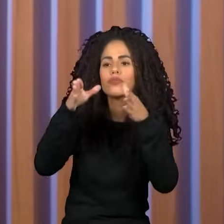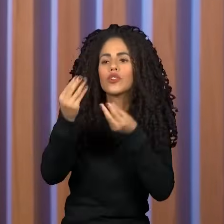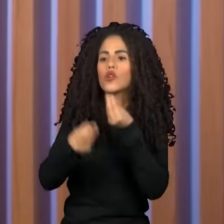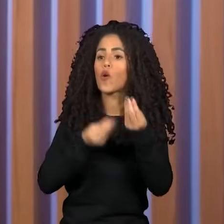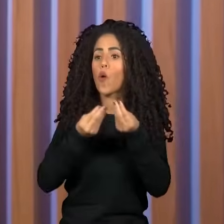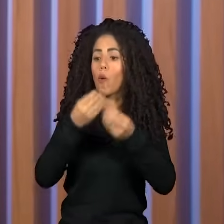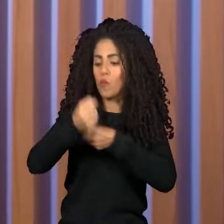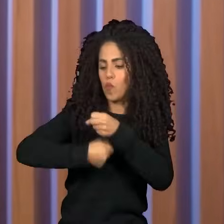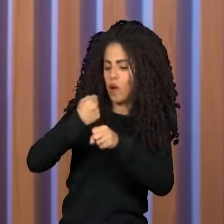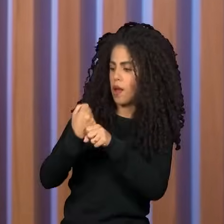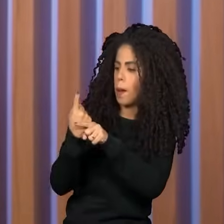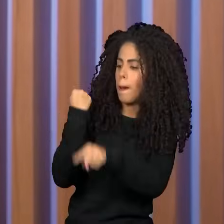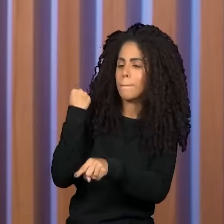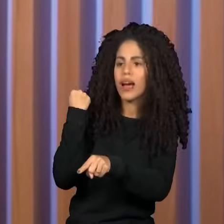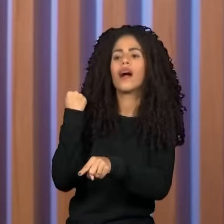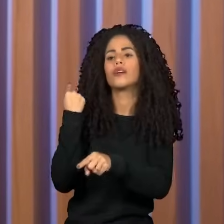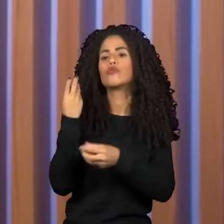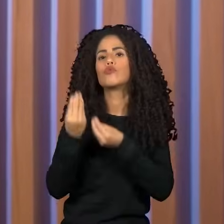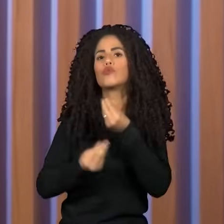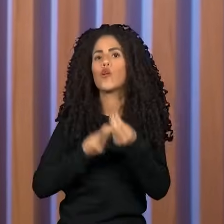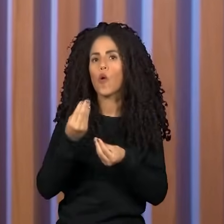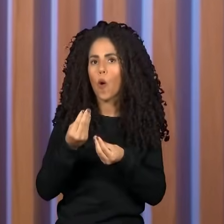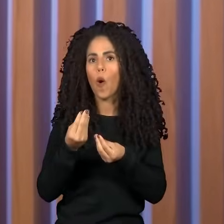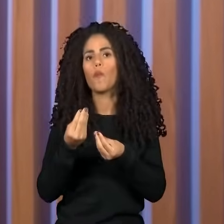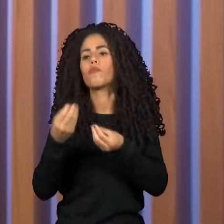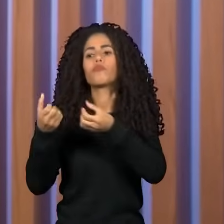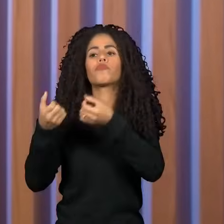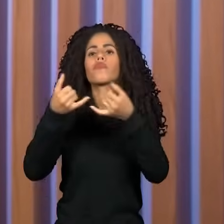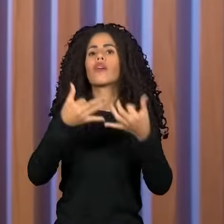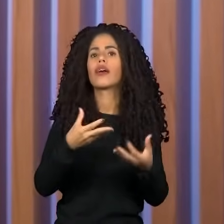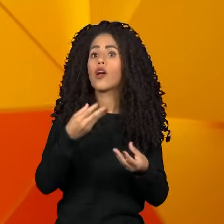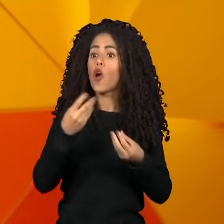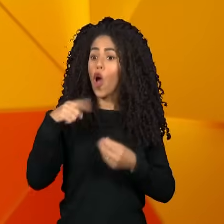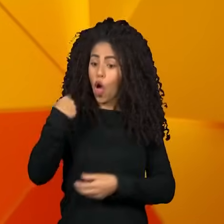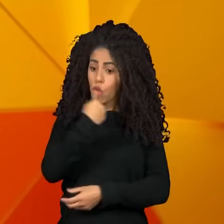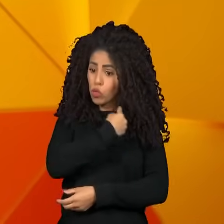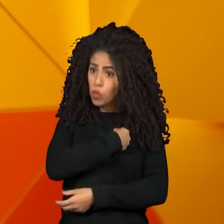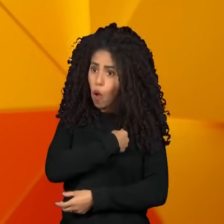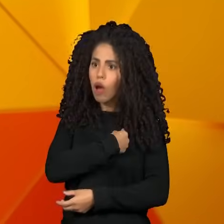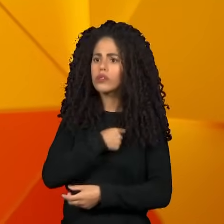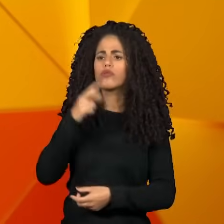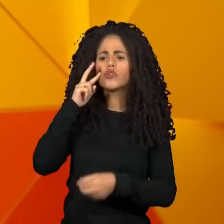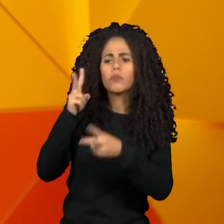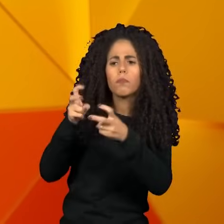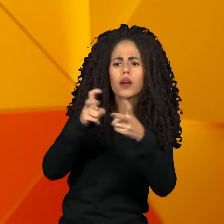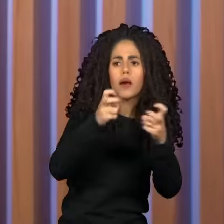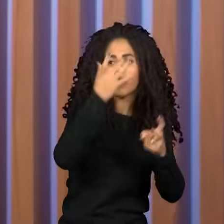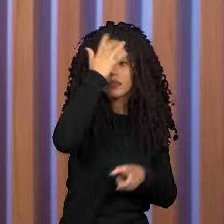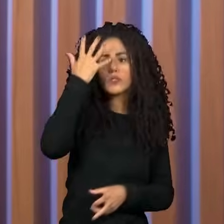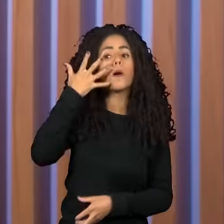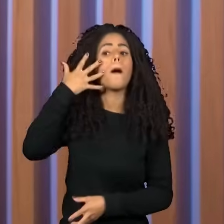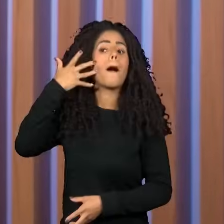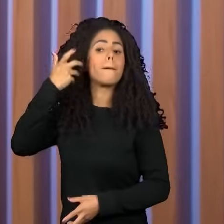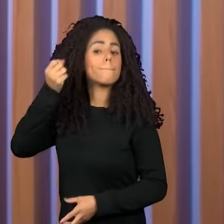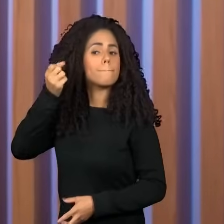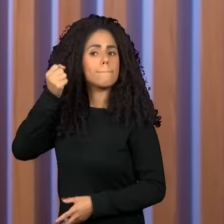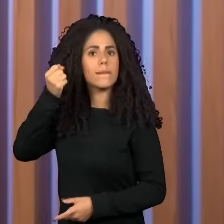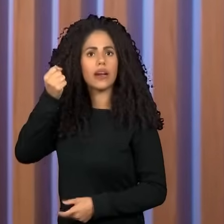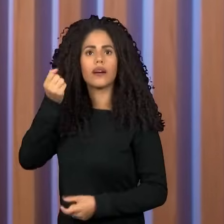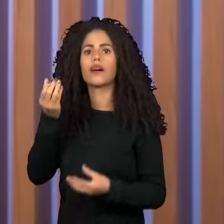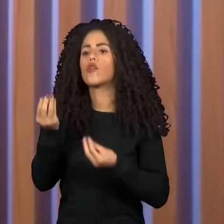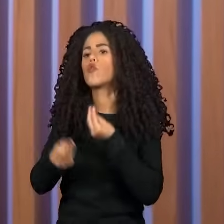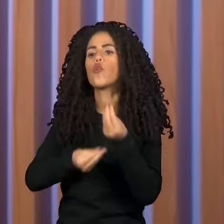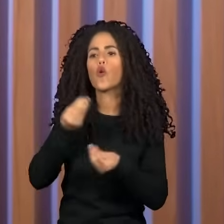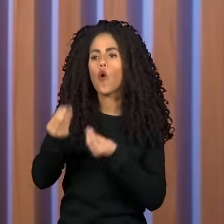o ano passado, que chama brancogamia, que é como a gente percebe que as narrativas brancas, da branquitude, eu usei esse